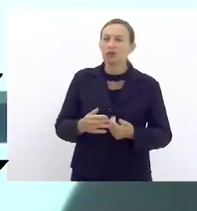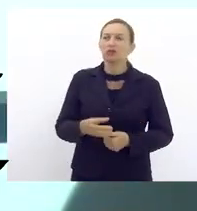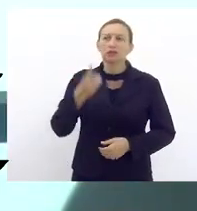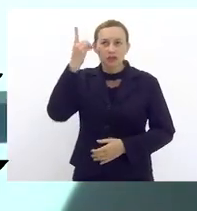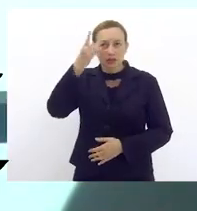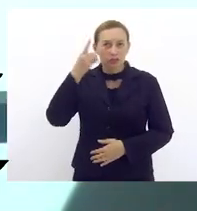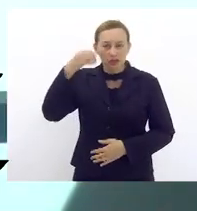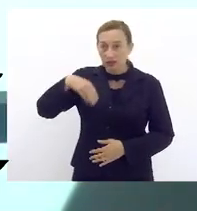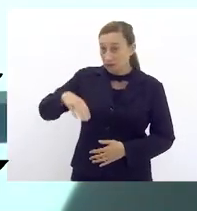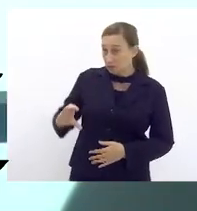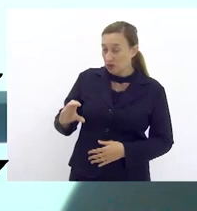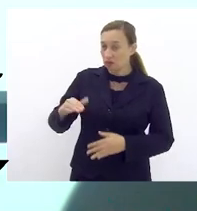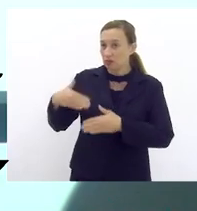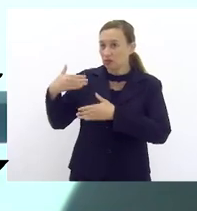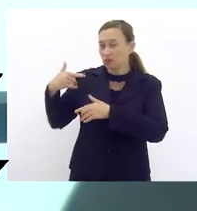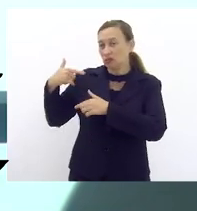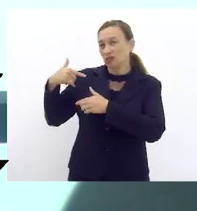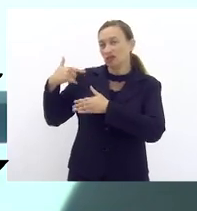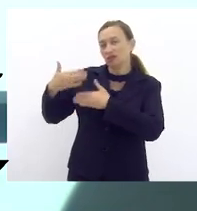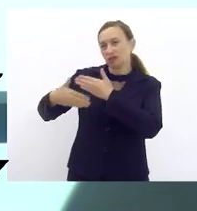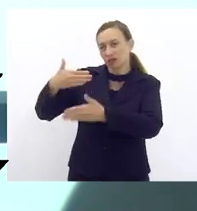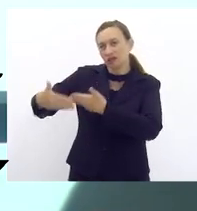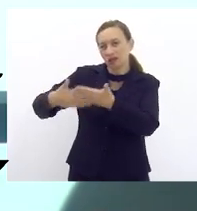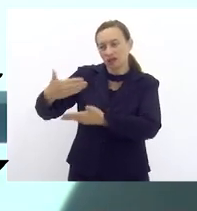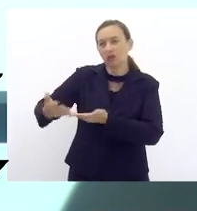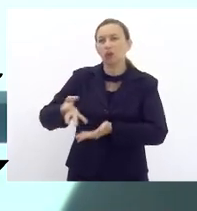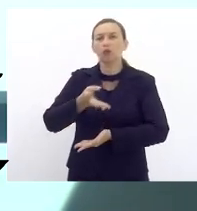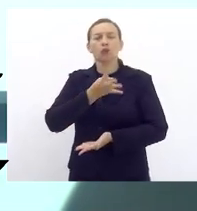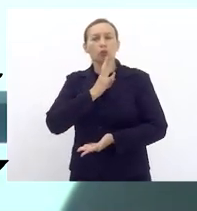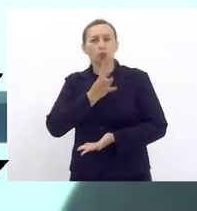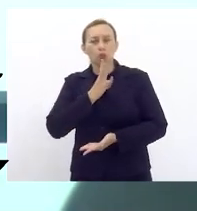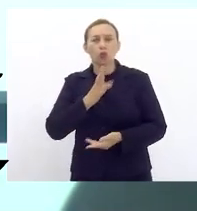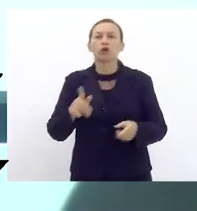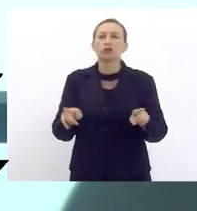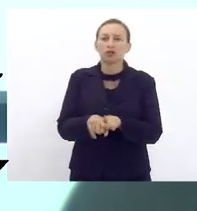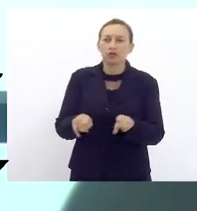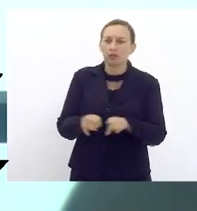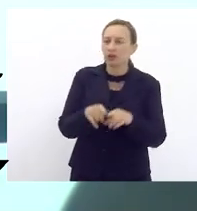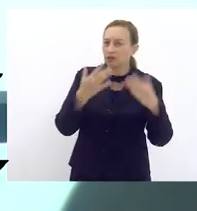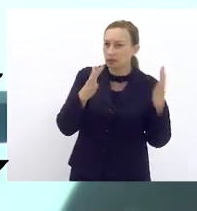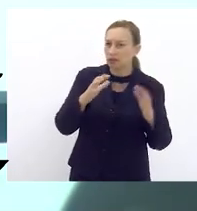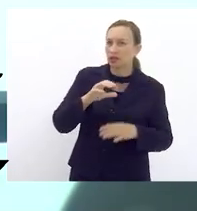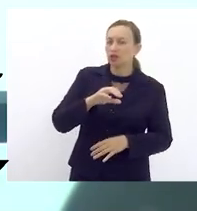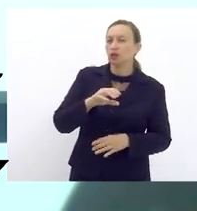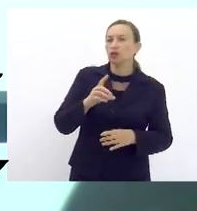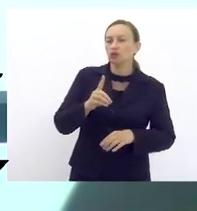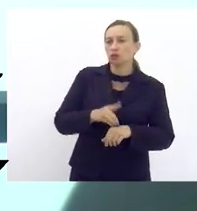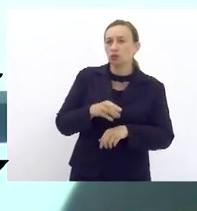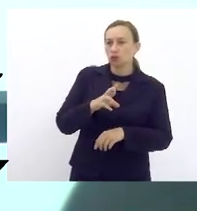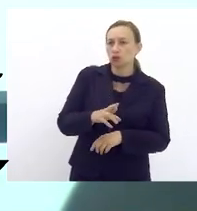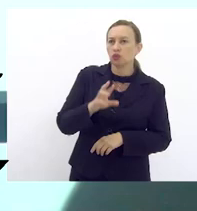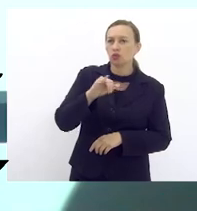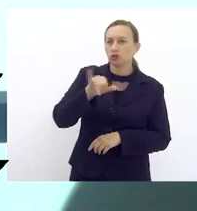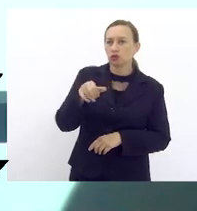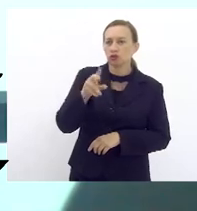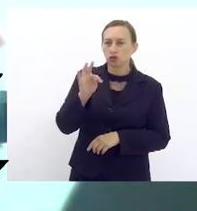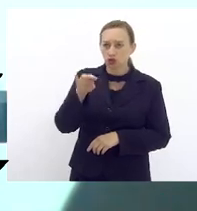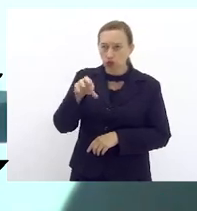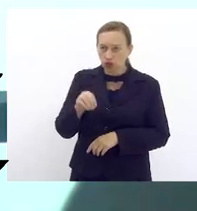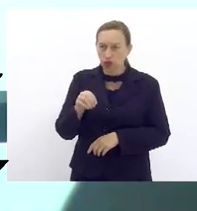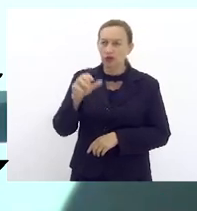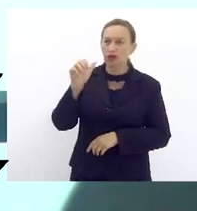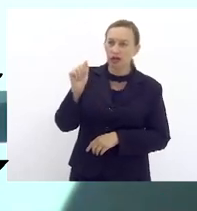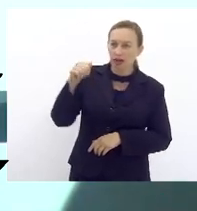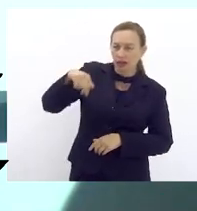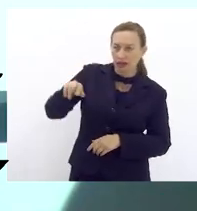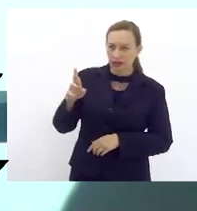minc pelo toda sua trajetória muito reconhecida cumprimentar aqui Dr Justino Dr Andressa Dr oga